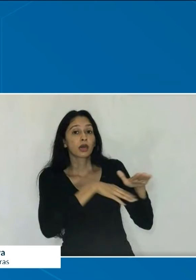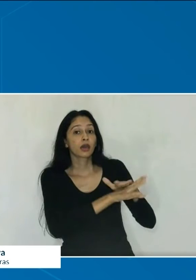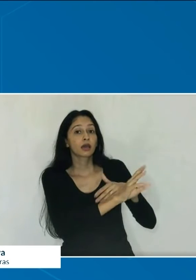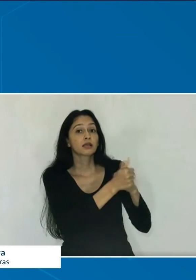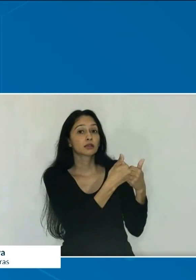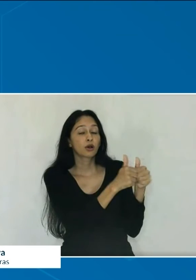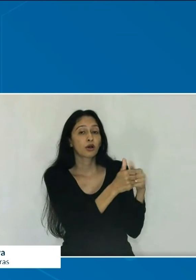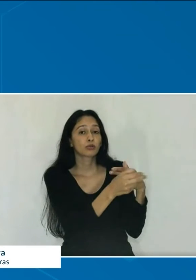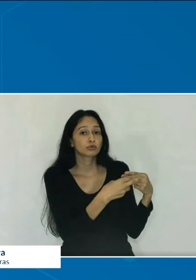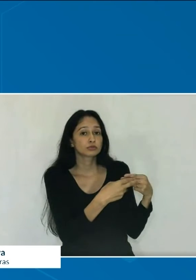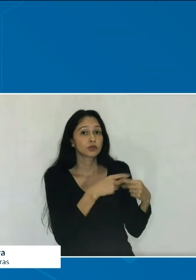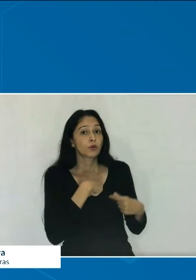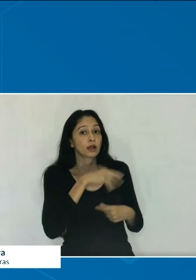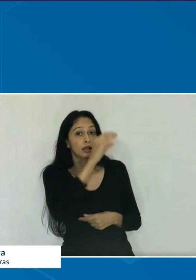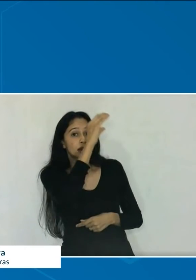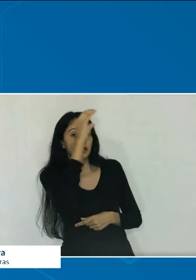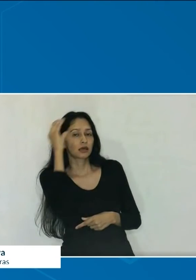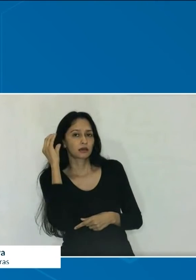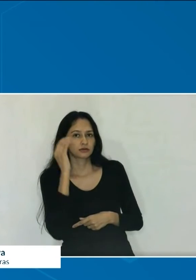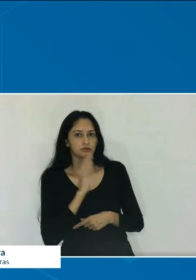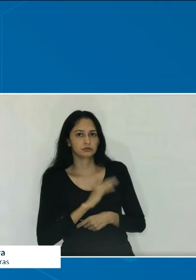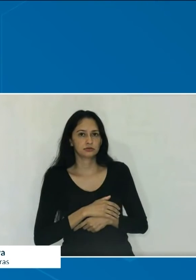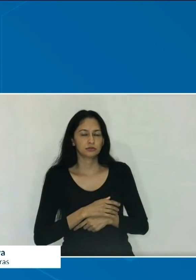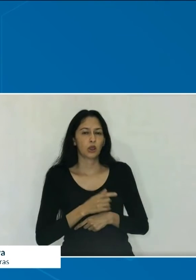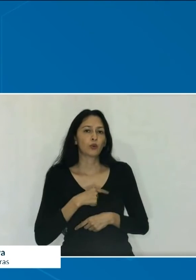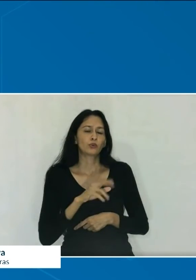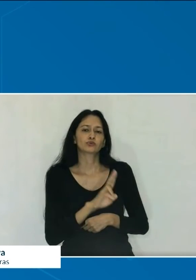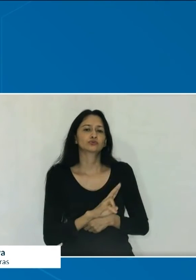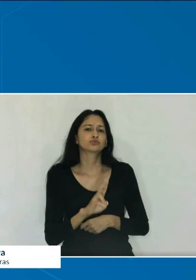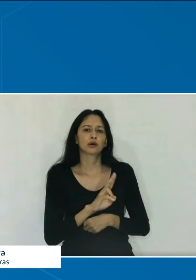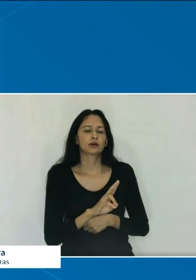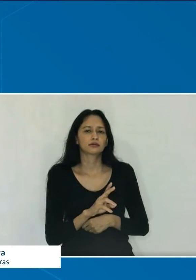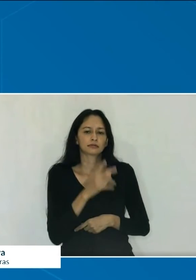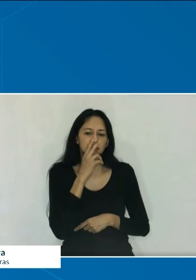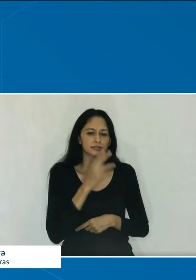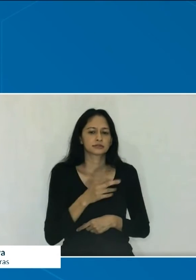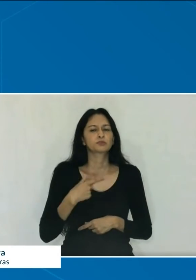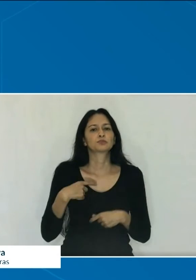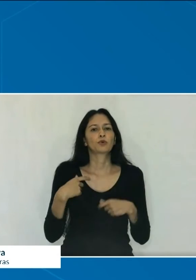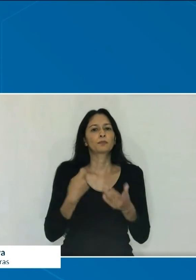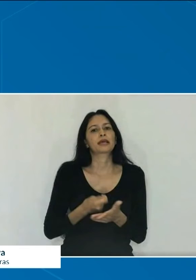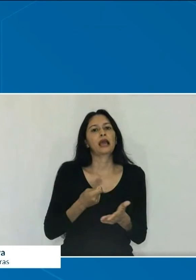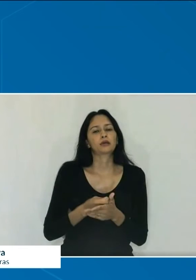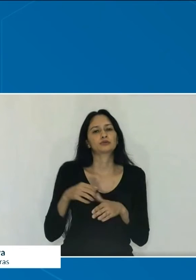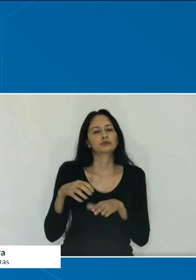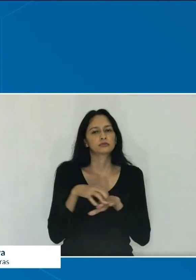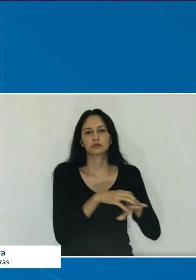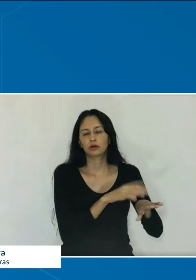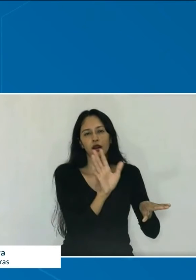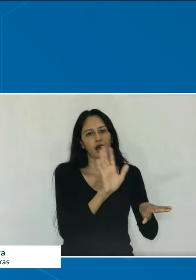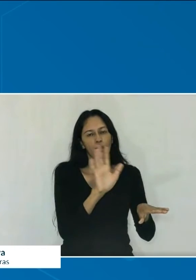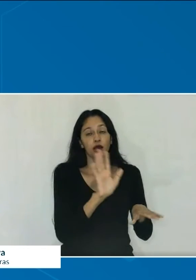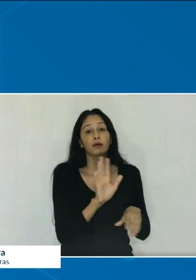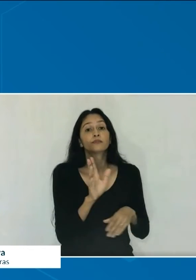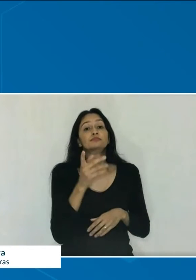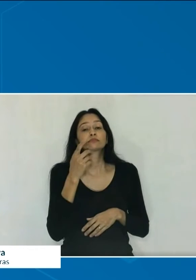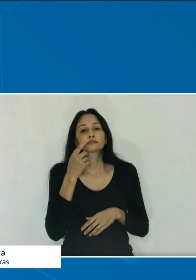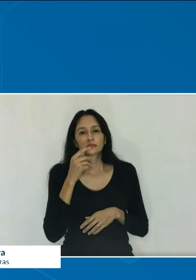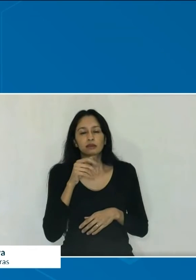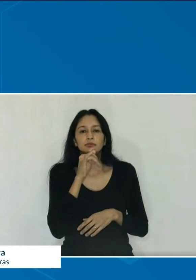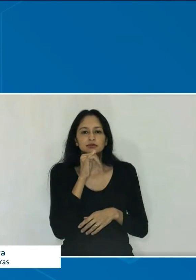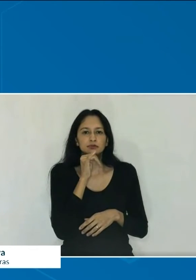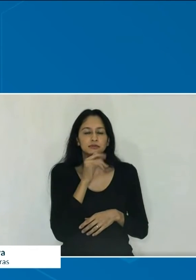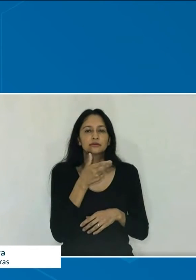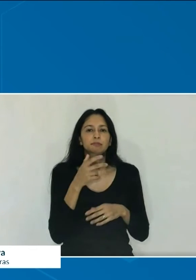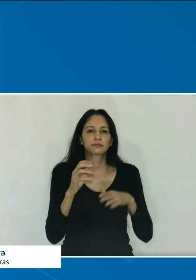cliente, é diferente quando você vê um usuário, né? Alguém que você tem que transportar. O que hoje em dia fazem as empresas de carga é isso, eles têm